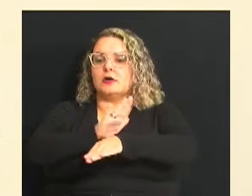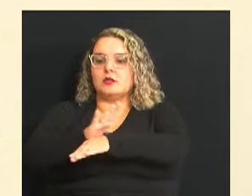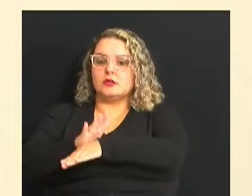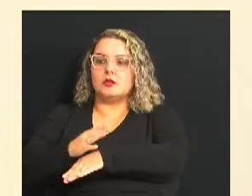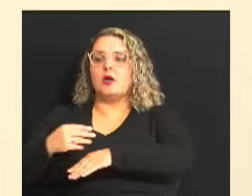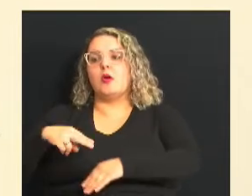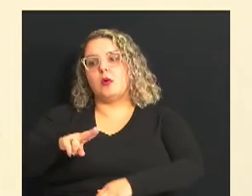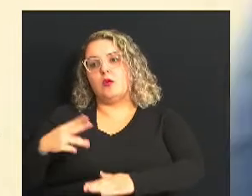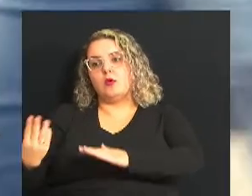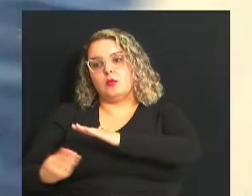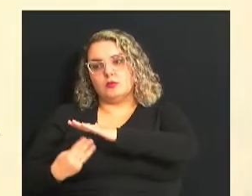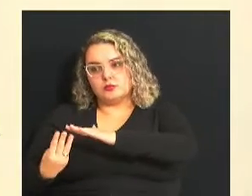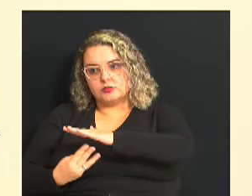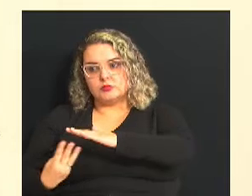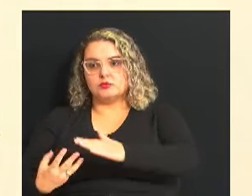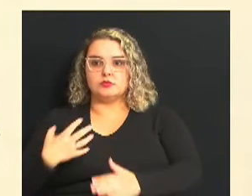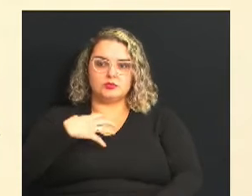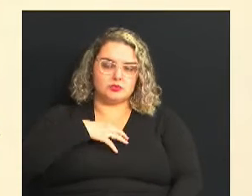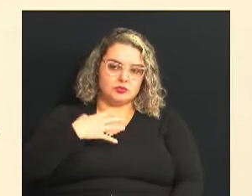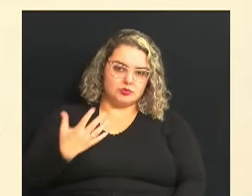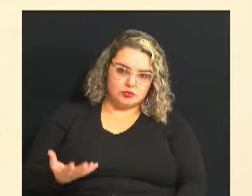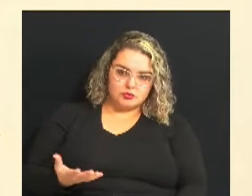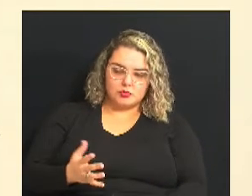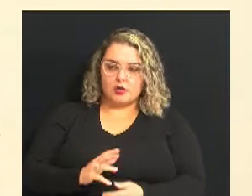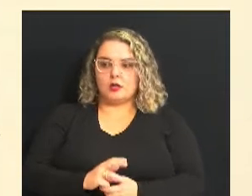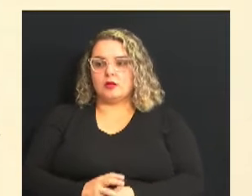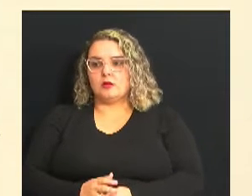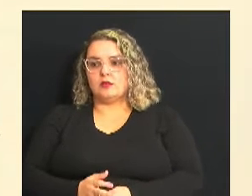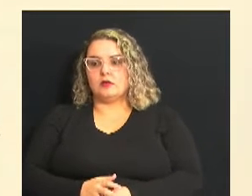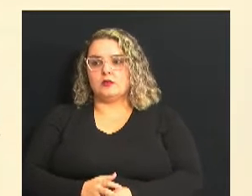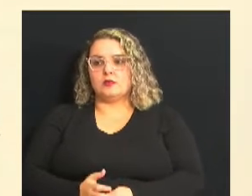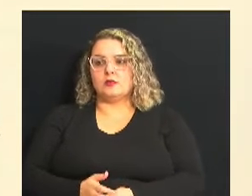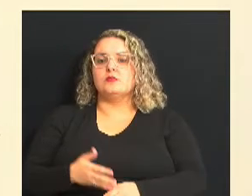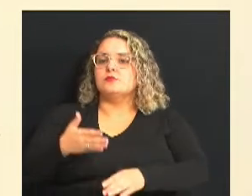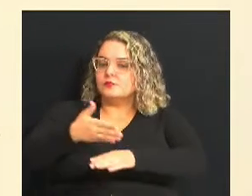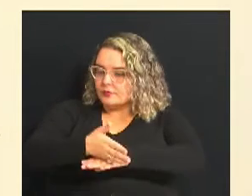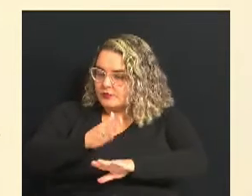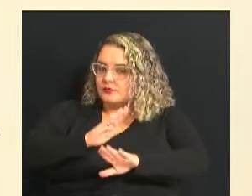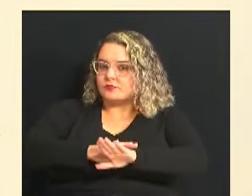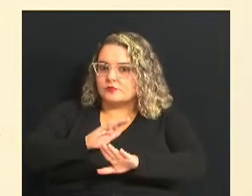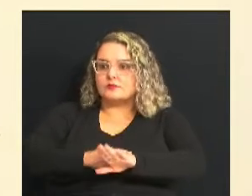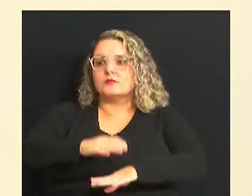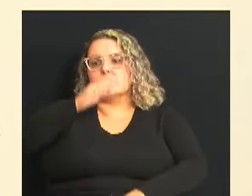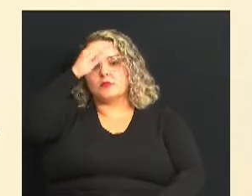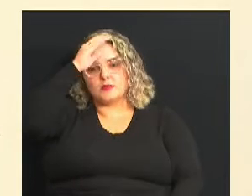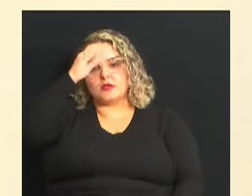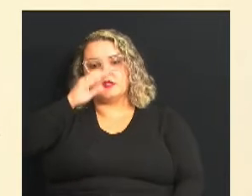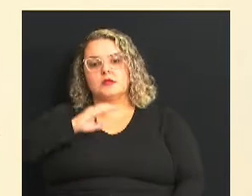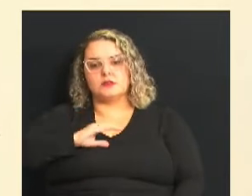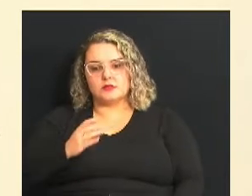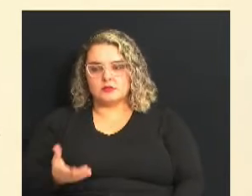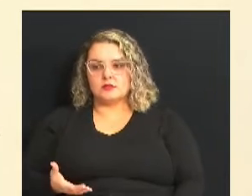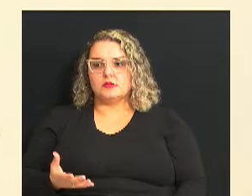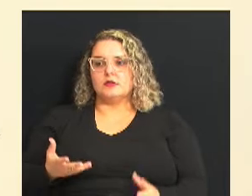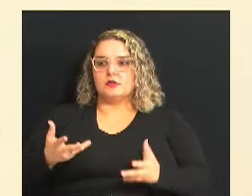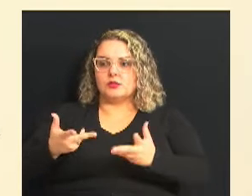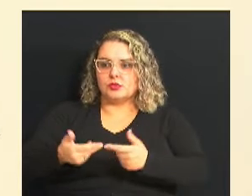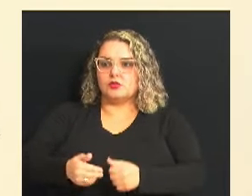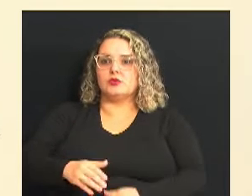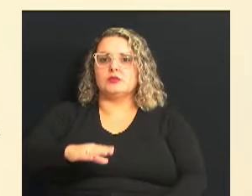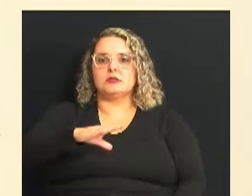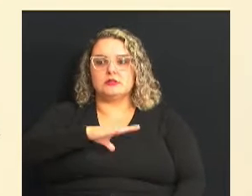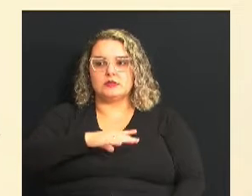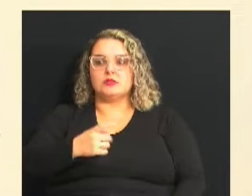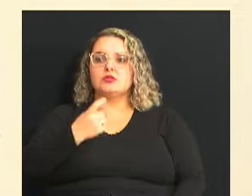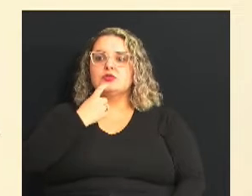terceiros que, de alguma forma, fazem parte dessa atividade cidadã em toda a cidade de Campinas